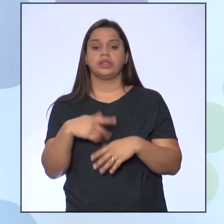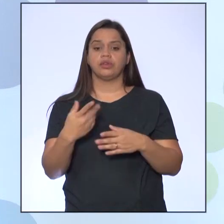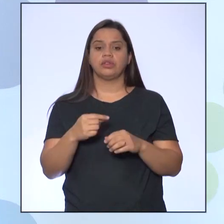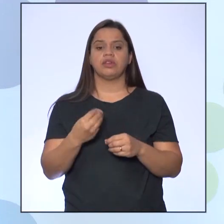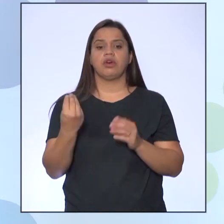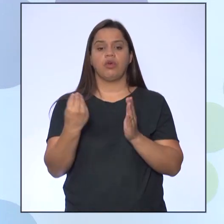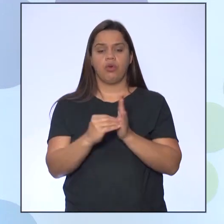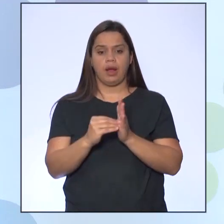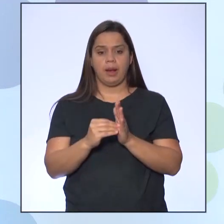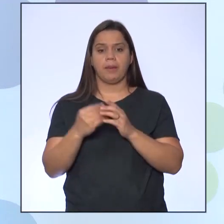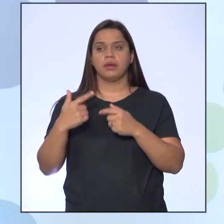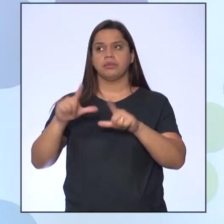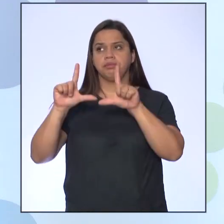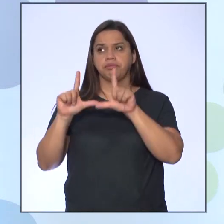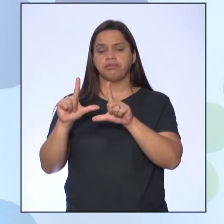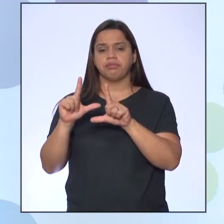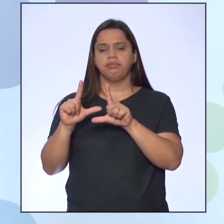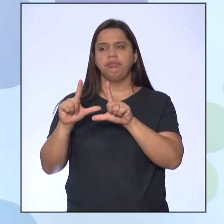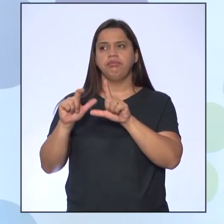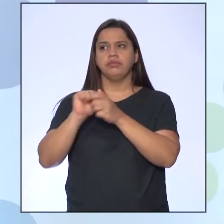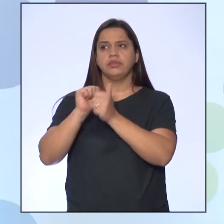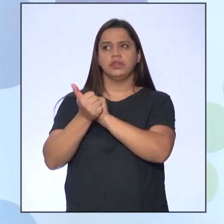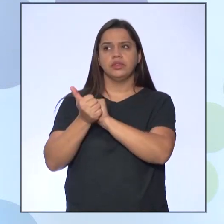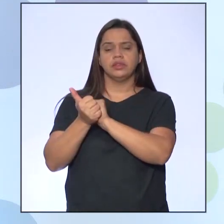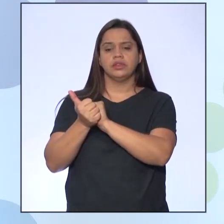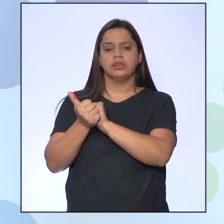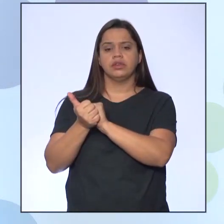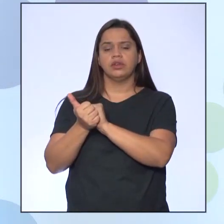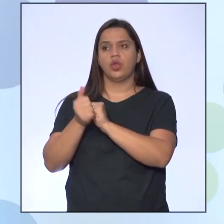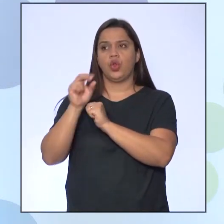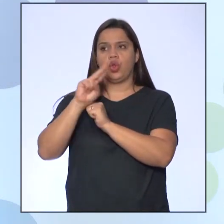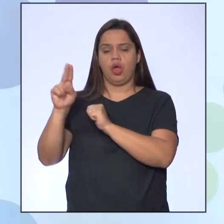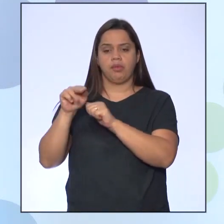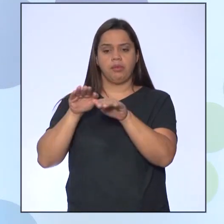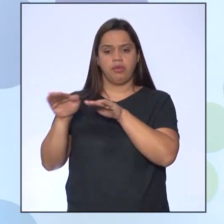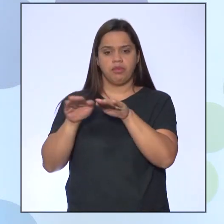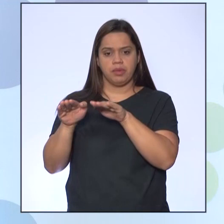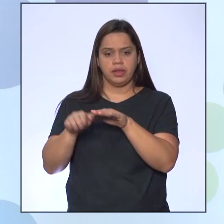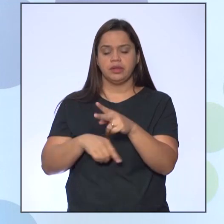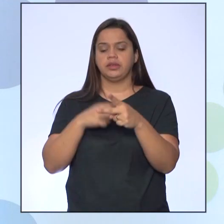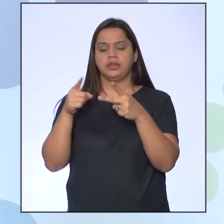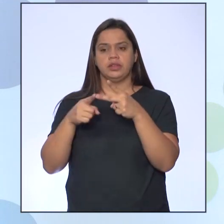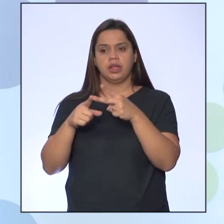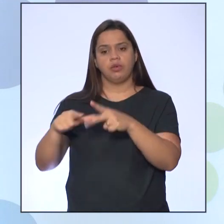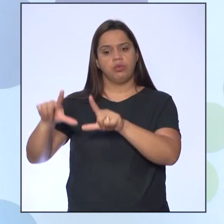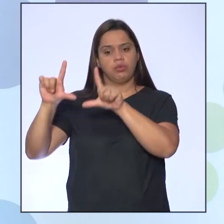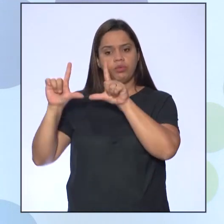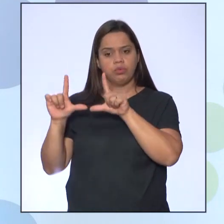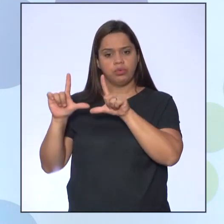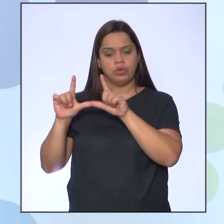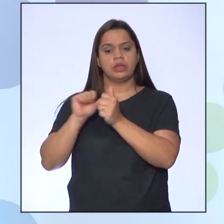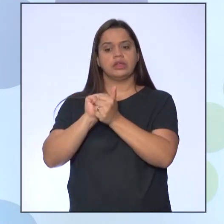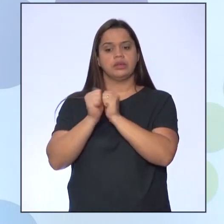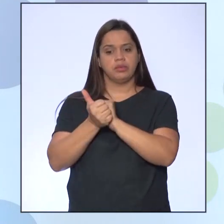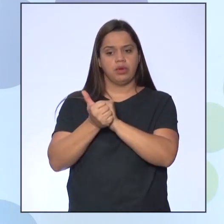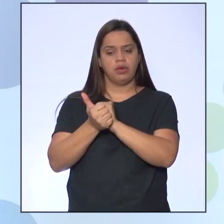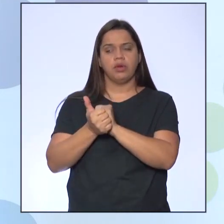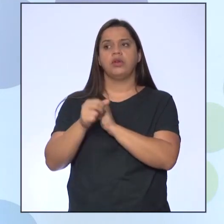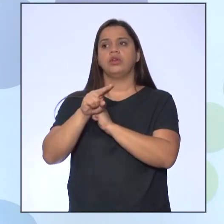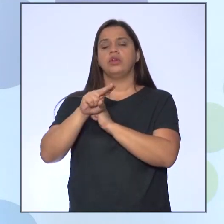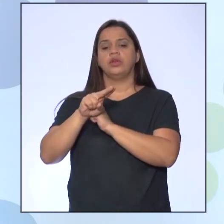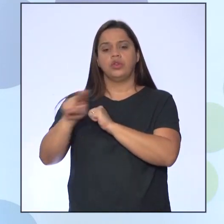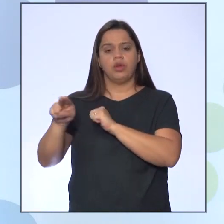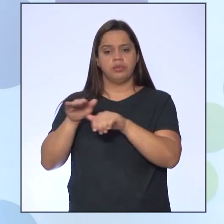coloca a primeira imagem, esporte tal, movimento chama-se tal. Segunda imagem, esporte tal, movimento